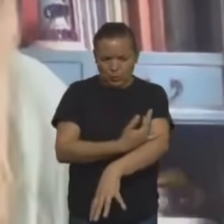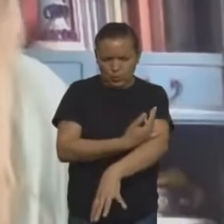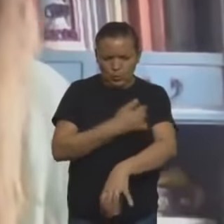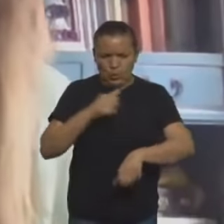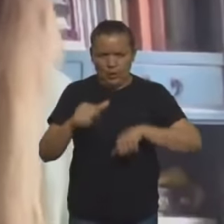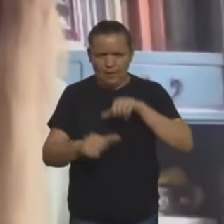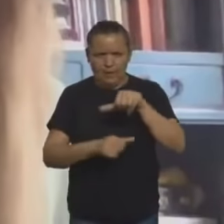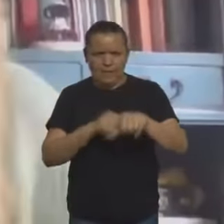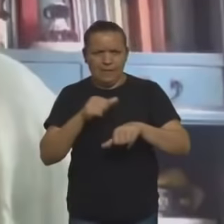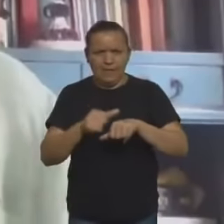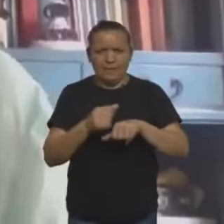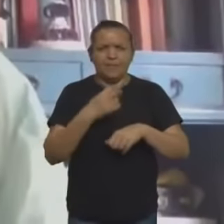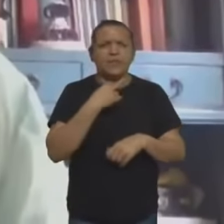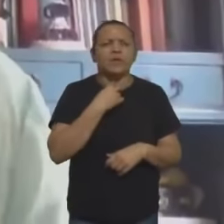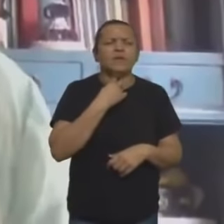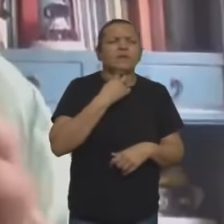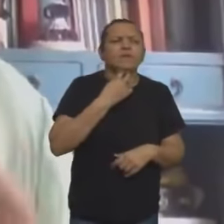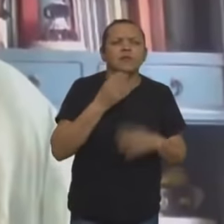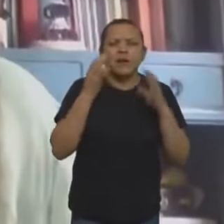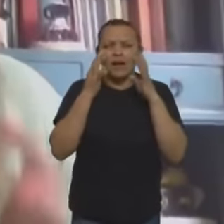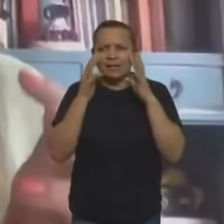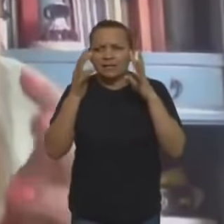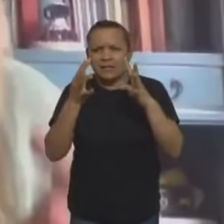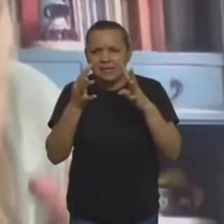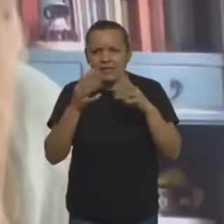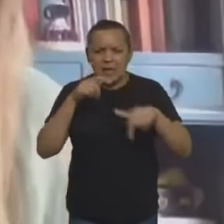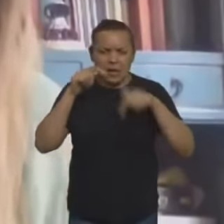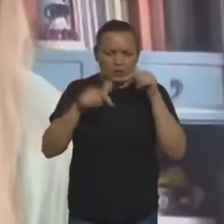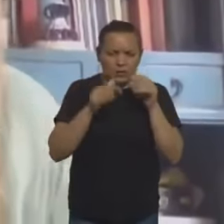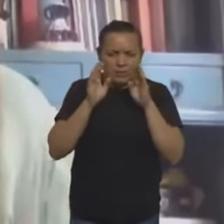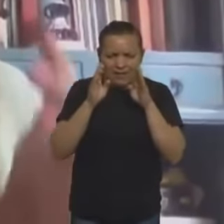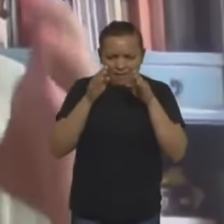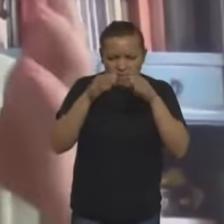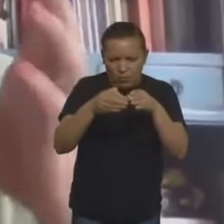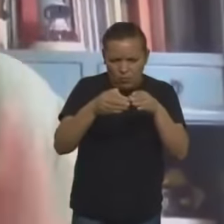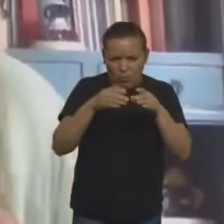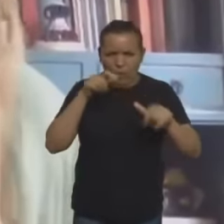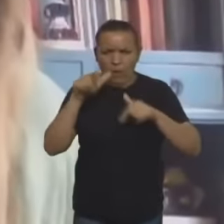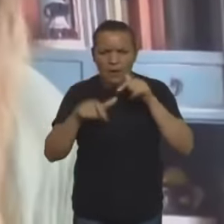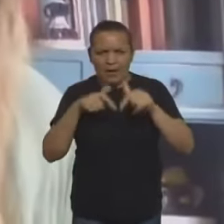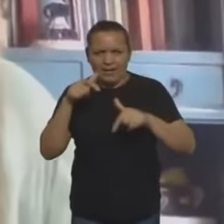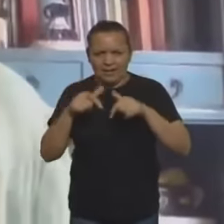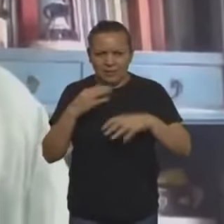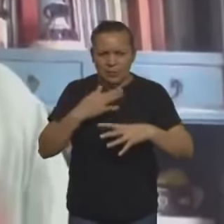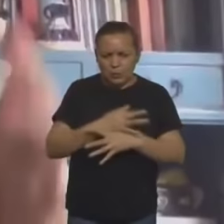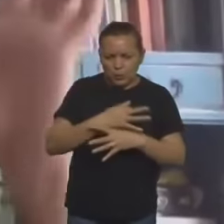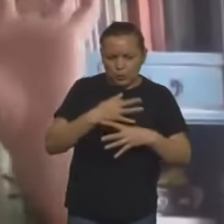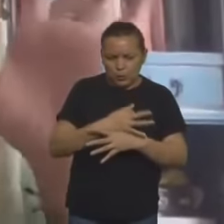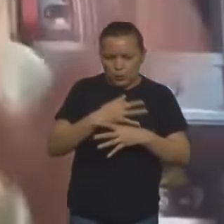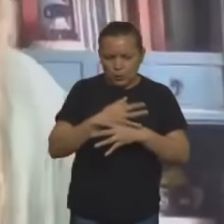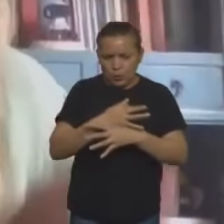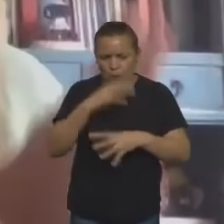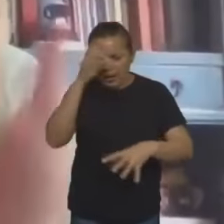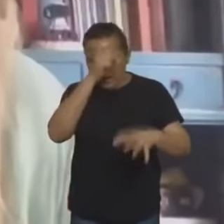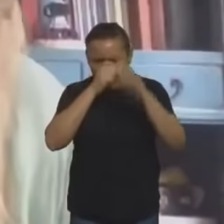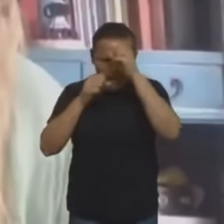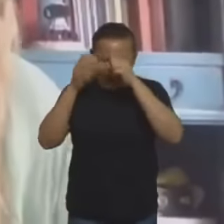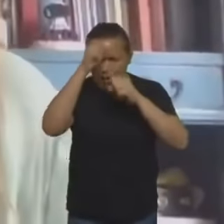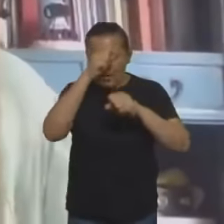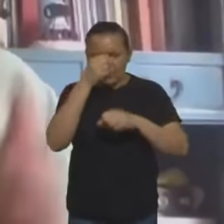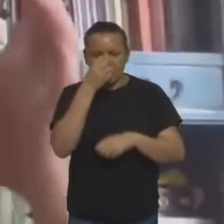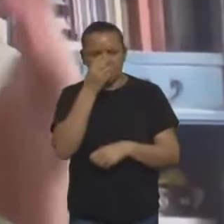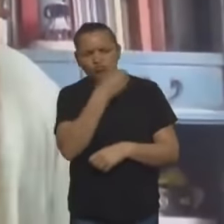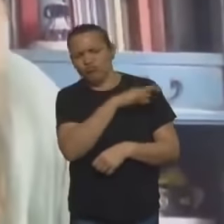né, de escuta e voz, trabalhar o foco e a autorregulação dos alunos, o controle dos impulsos, aprender a ignorar a